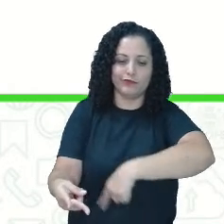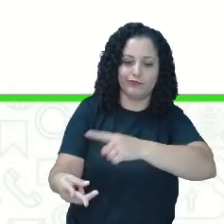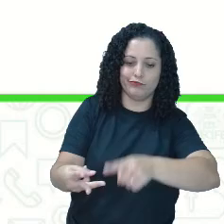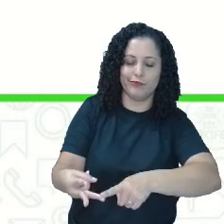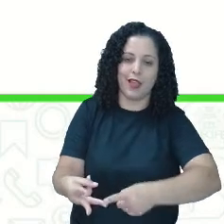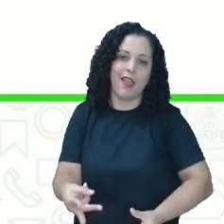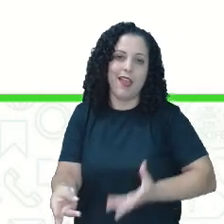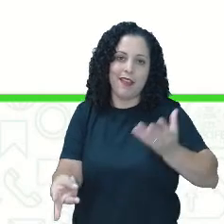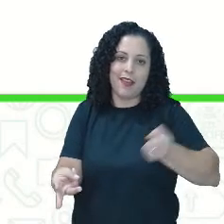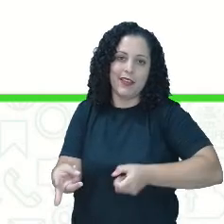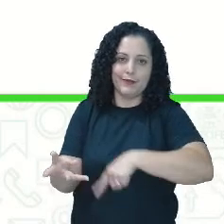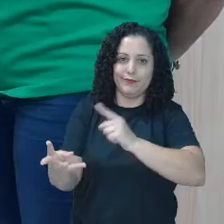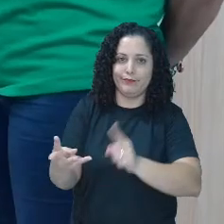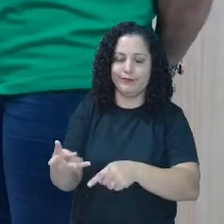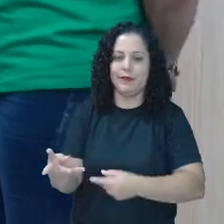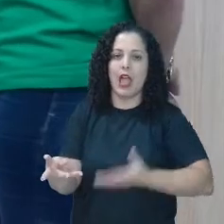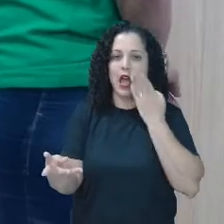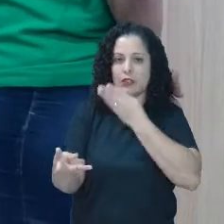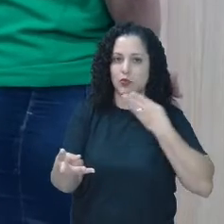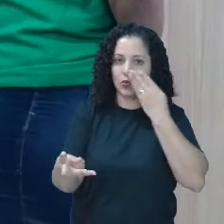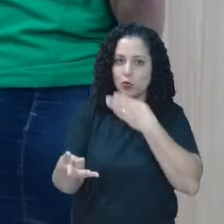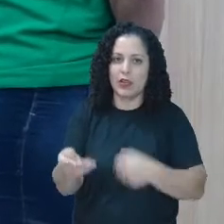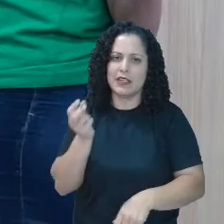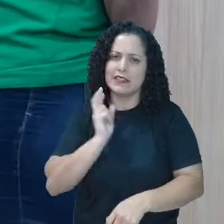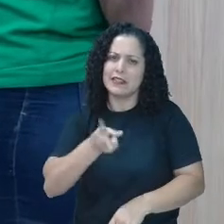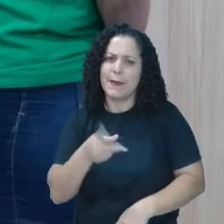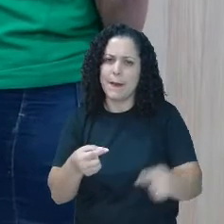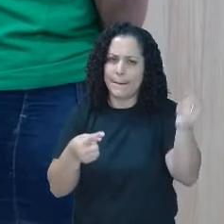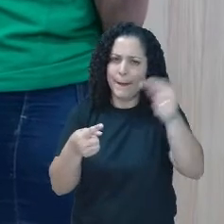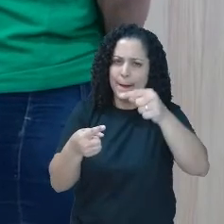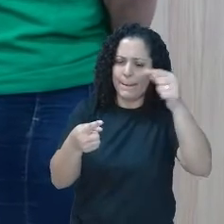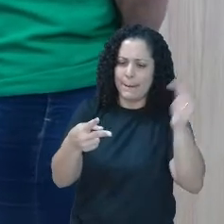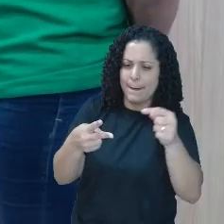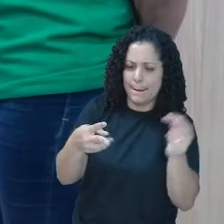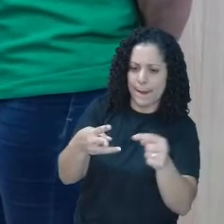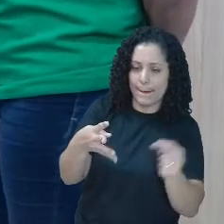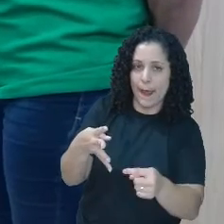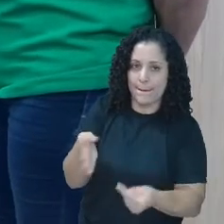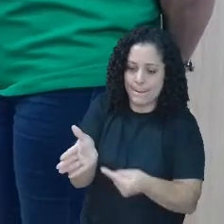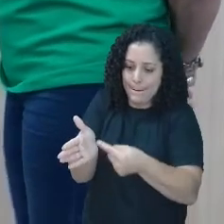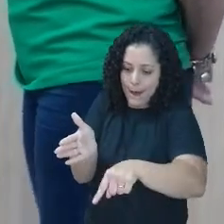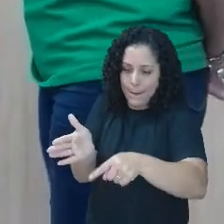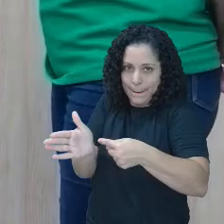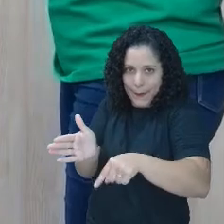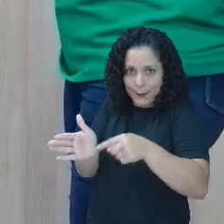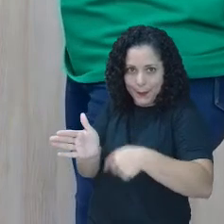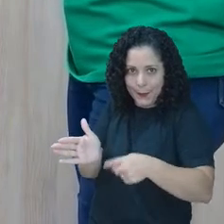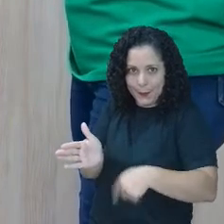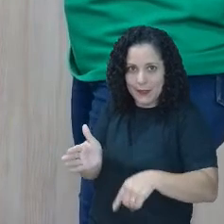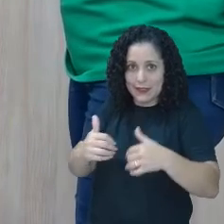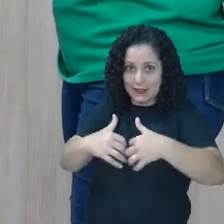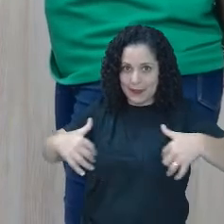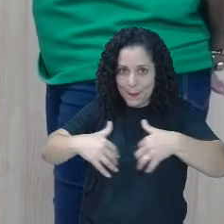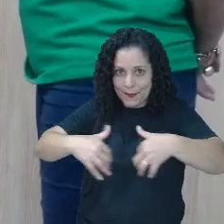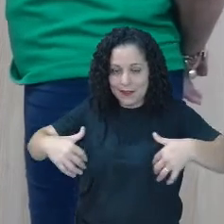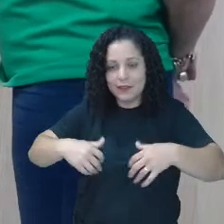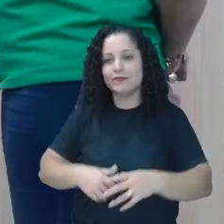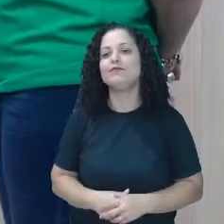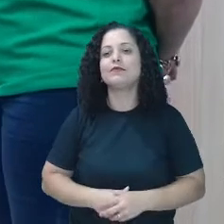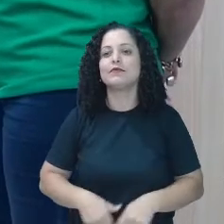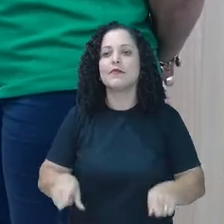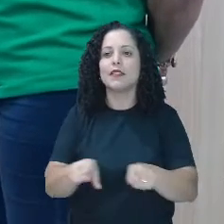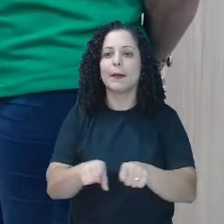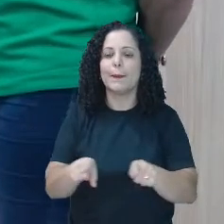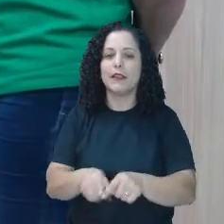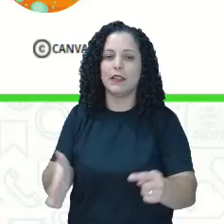aquelas pausazinhas que estão separando, né, gente, ali os ingredientes. Sinais de pontuação, 2 pontos. Esse